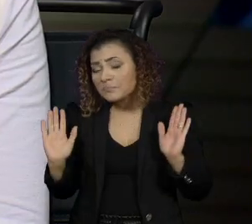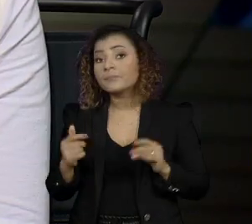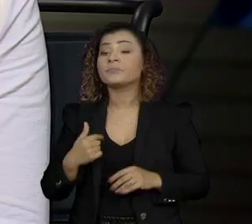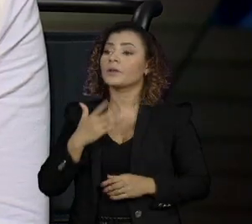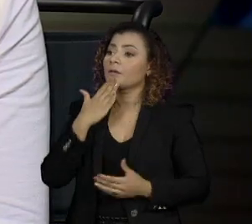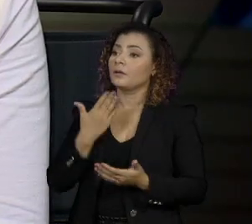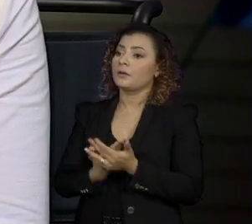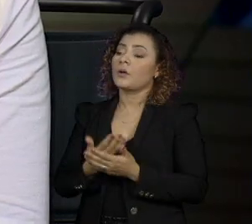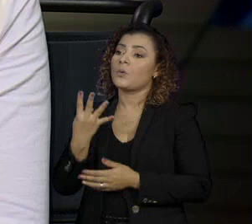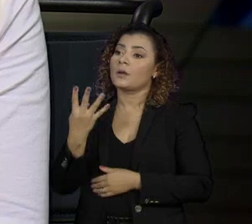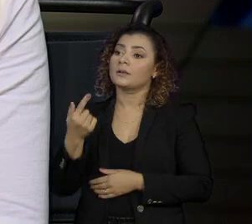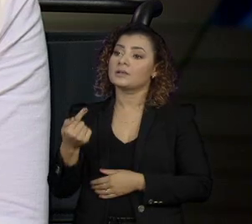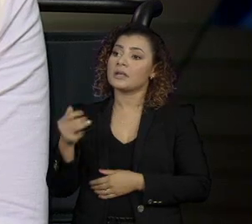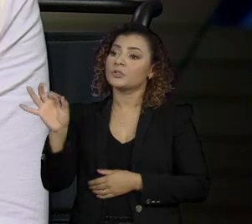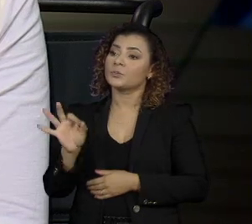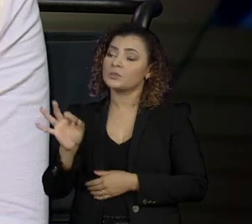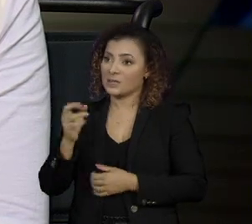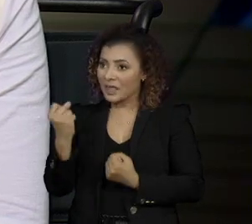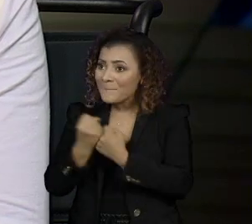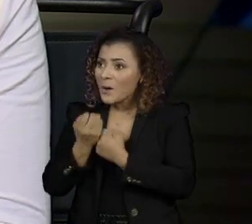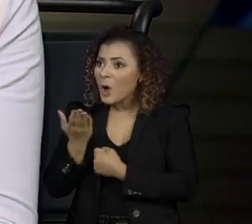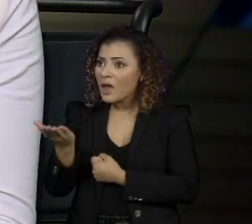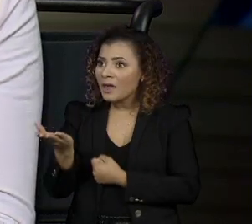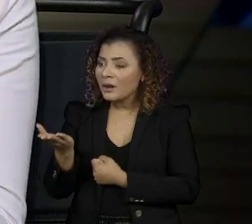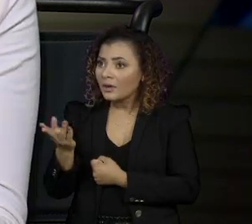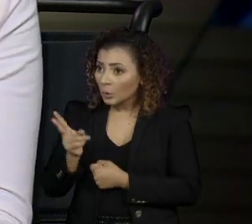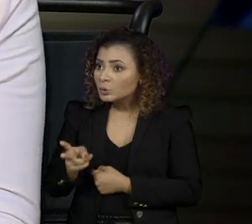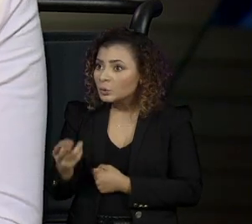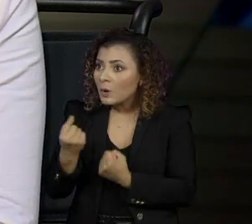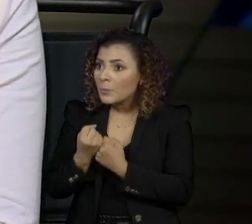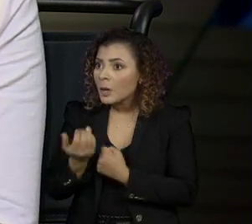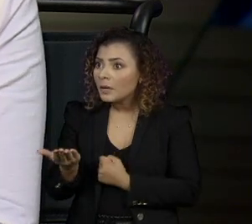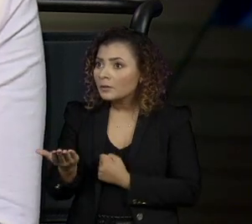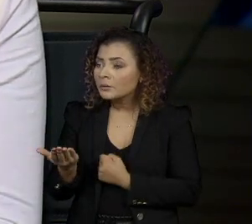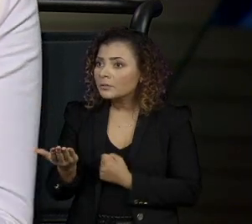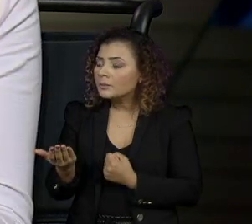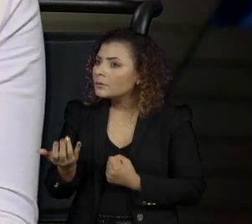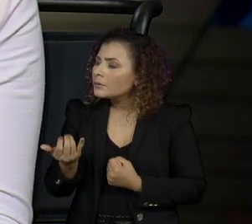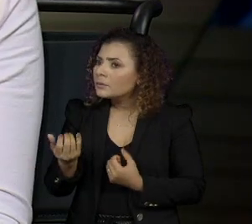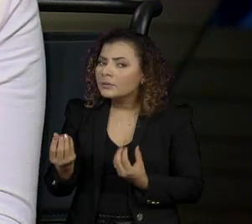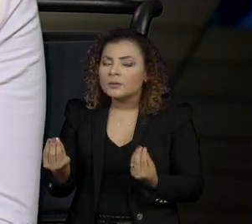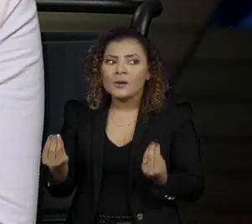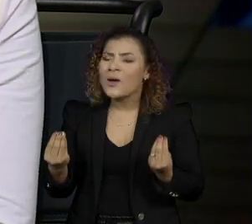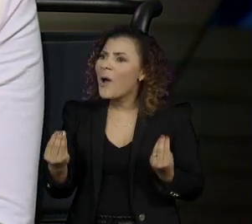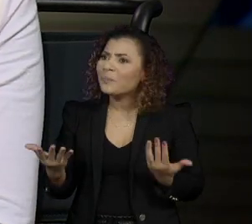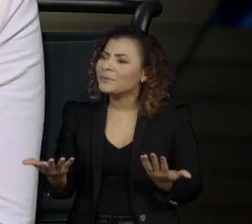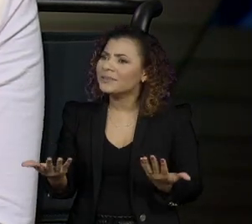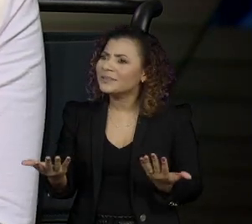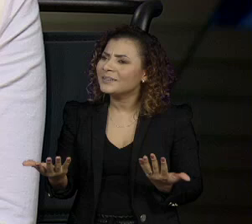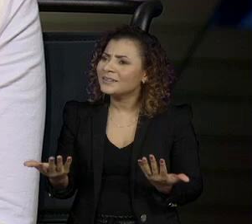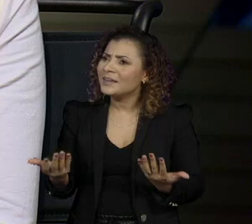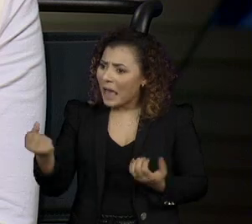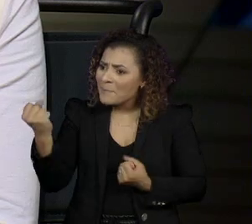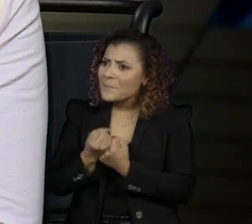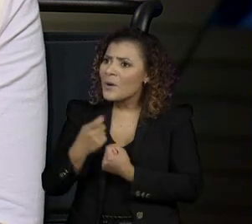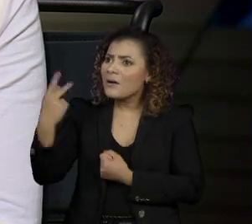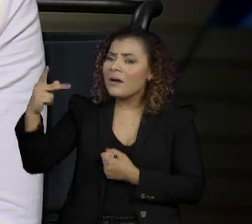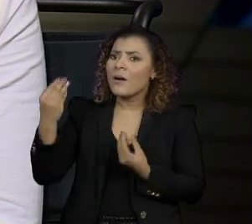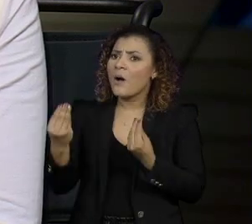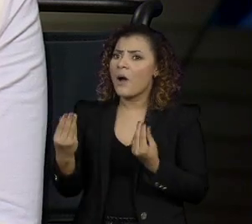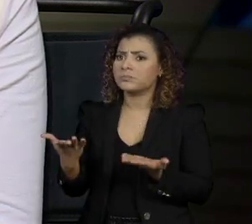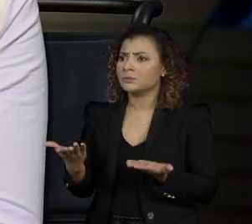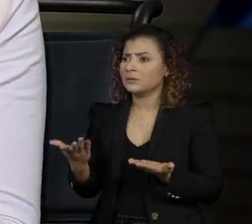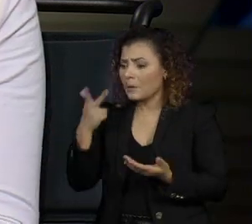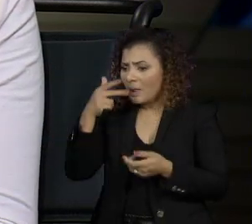que 47% ainda aprovem, né? Eu queria saber quais são as bases para aprovar, porque nada tem se mostrado efetivo aí na gestão